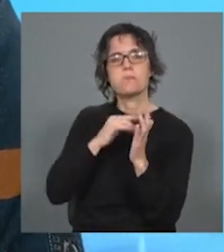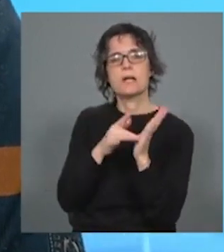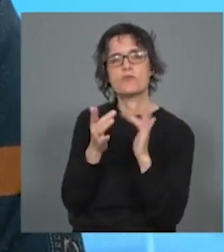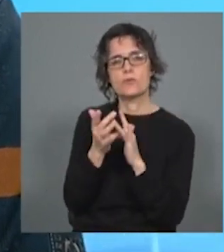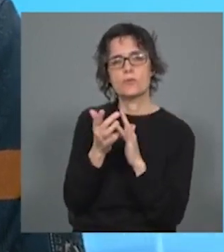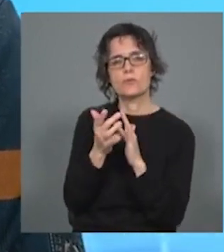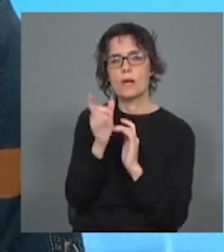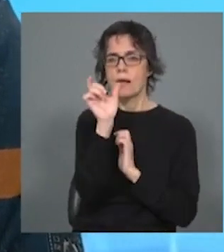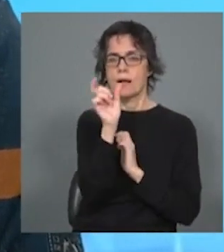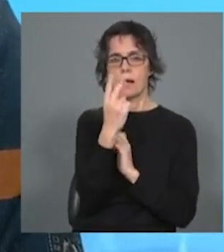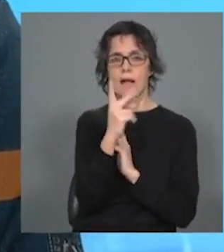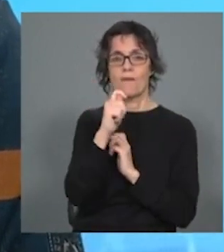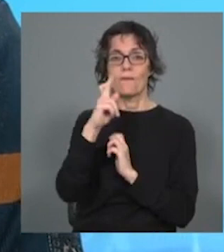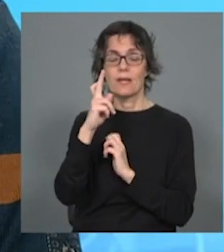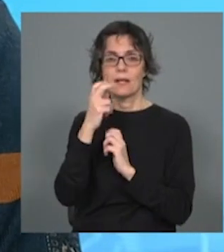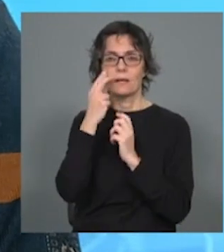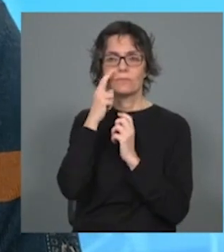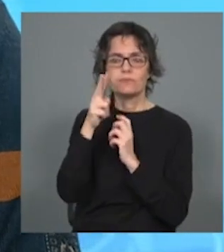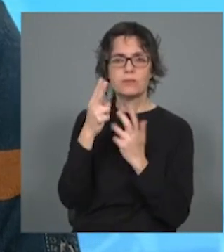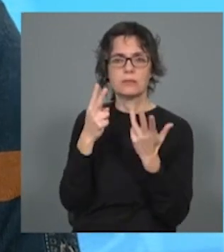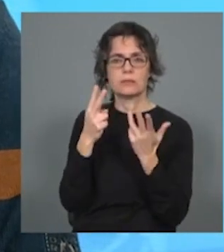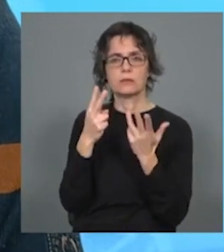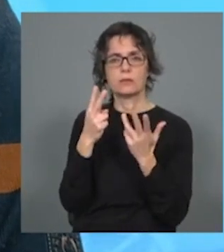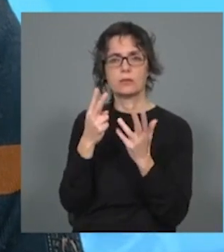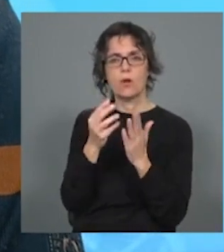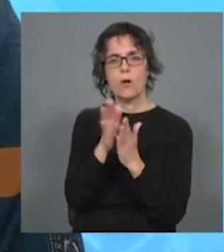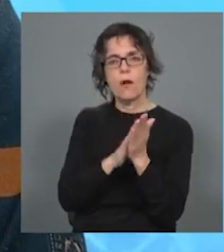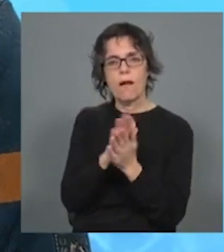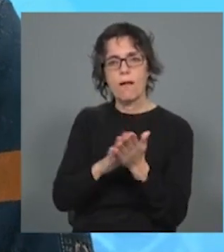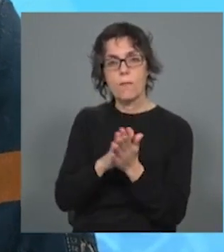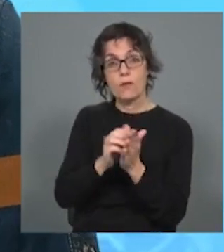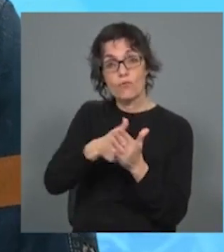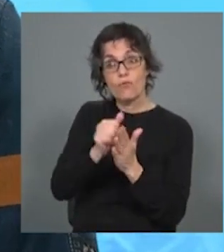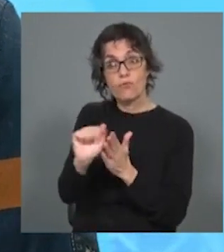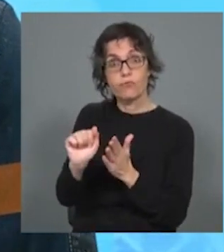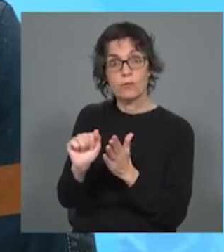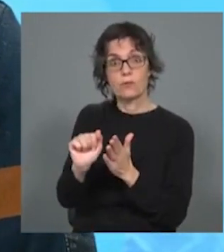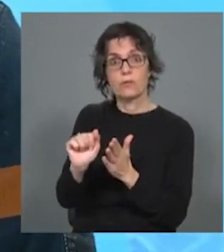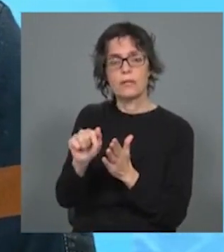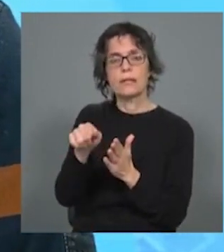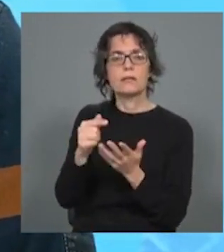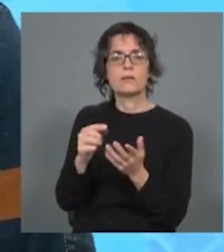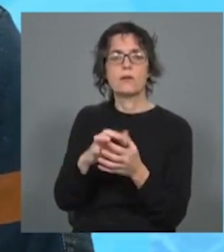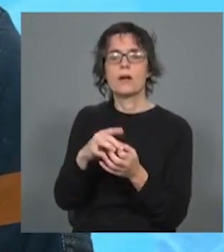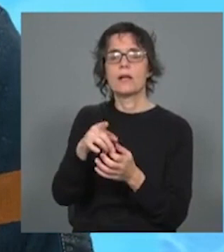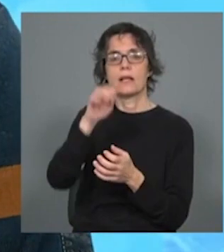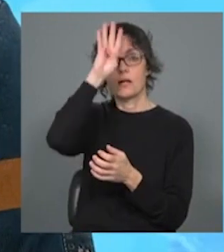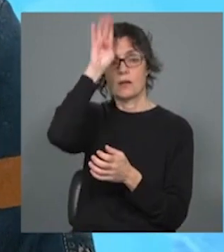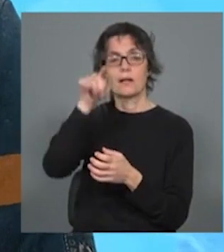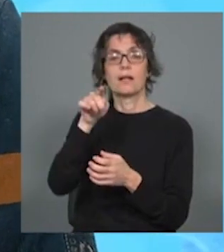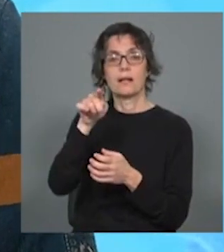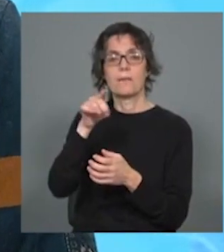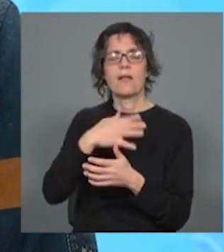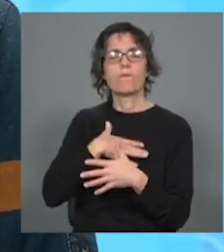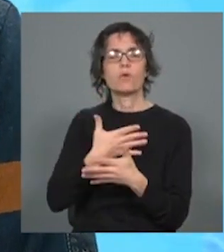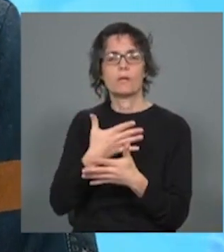ver é fundamental no Evangelho de Lucas. E isso tem a ver com aquilo que o Papa Francisco designa a cardiognose, ou